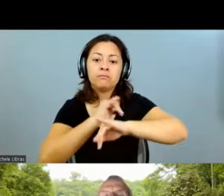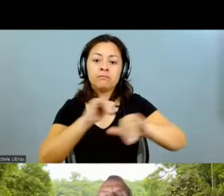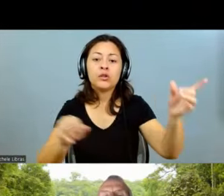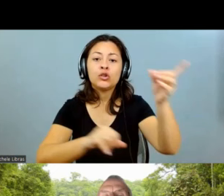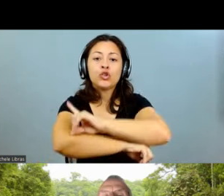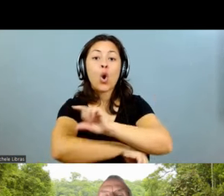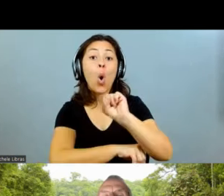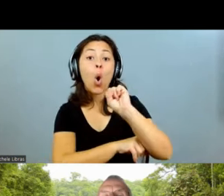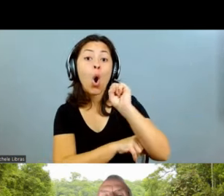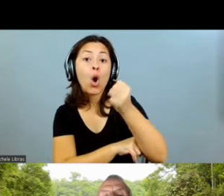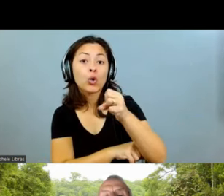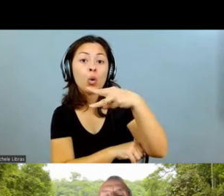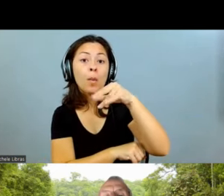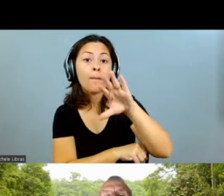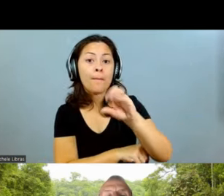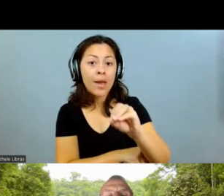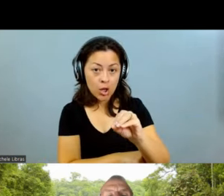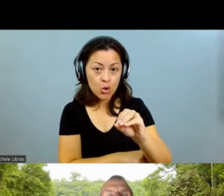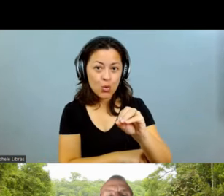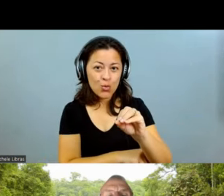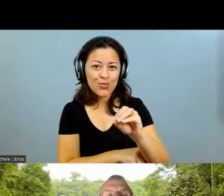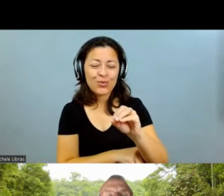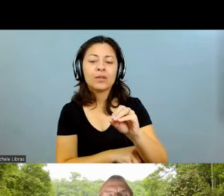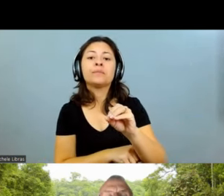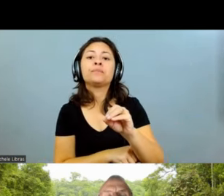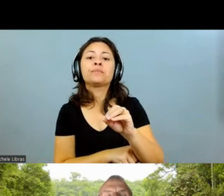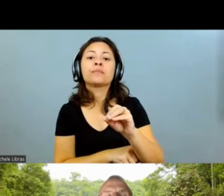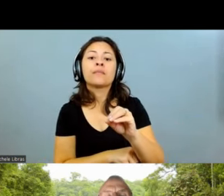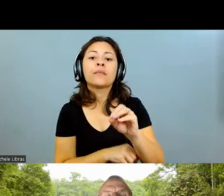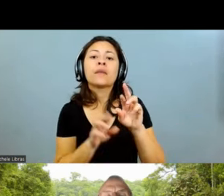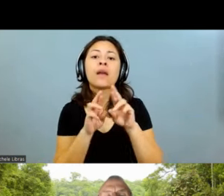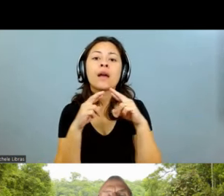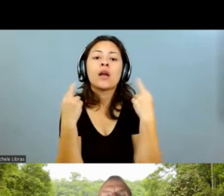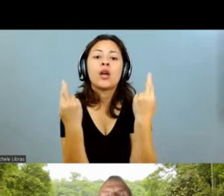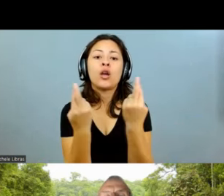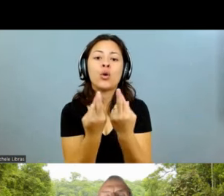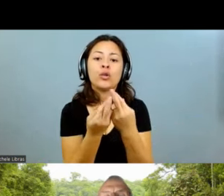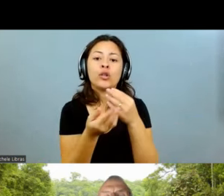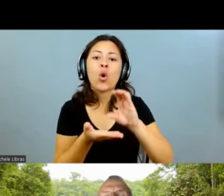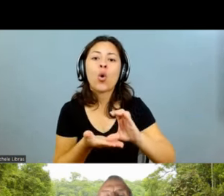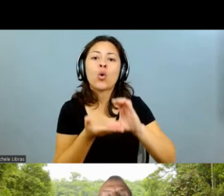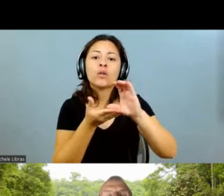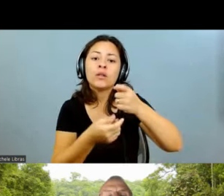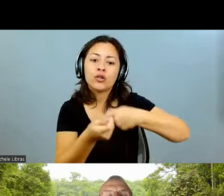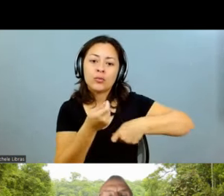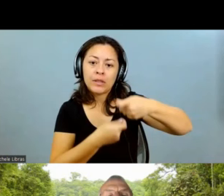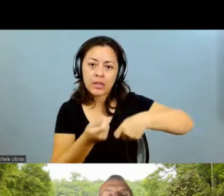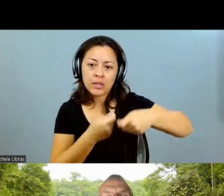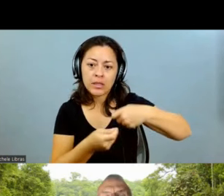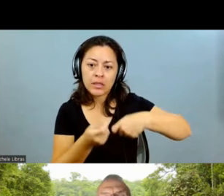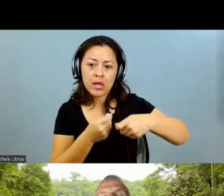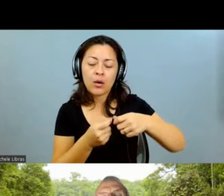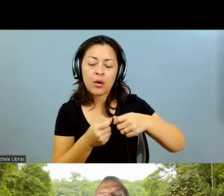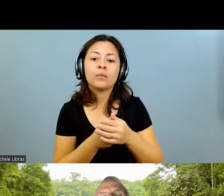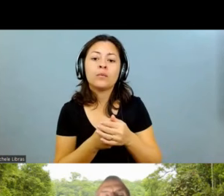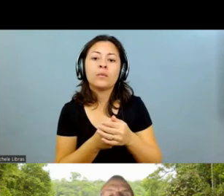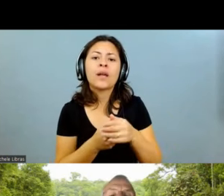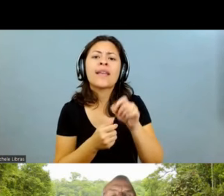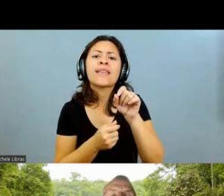5 de24 na reunião do conselho de administração realizada na mesma data foram